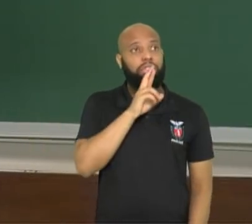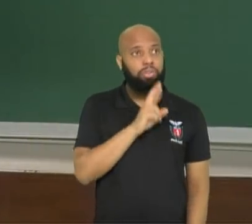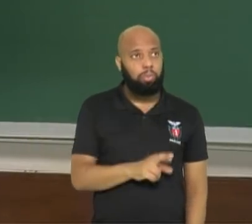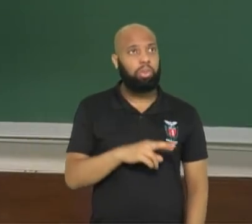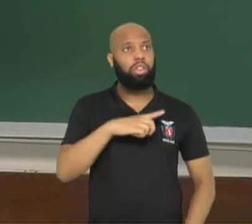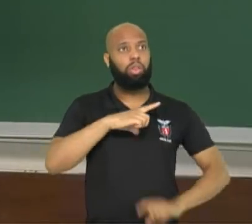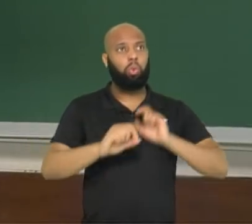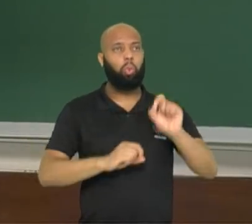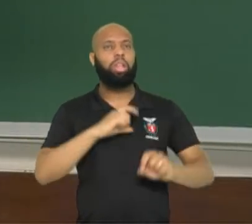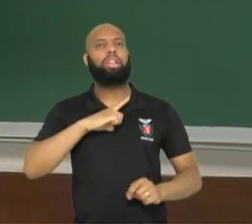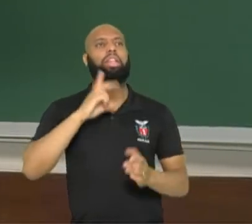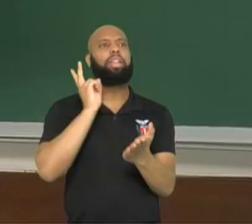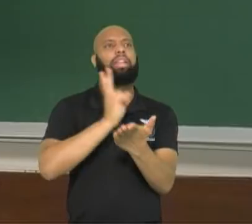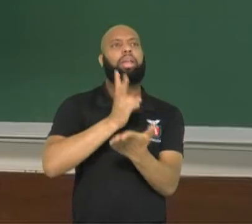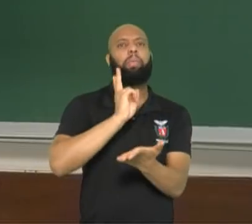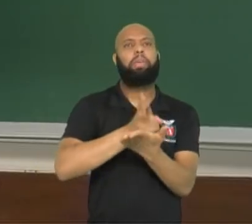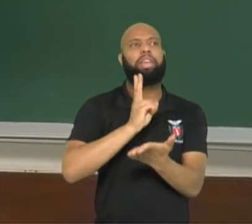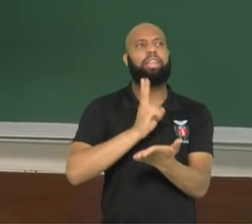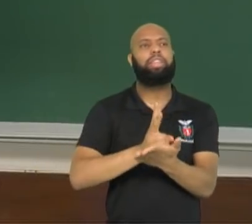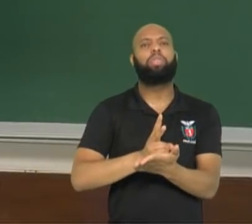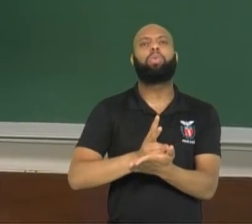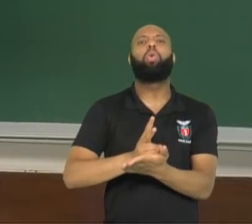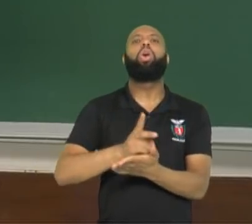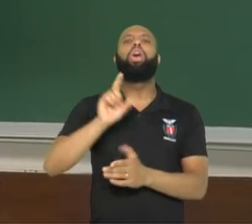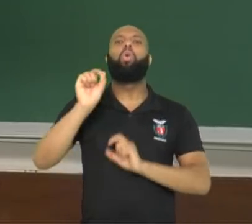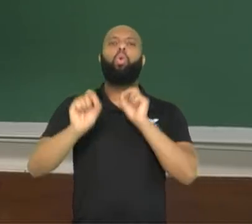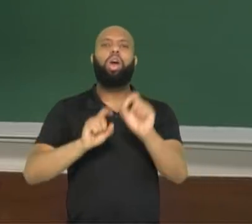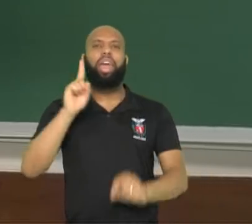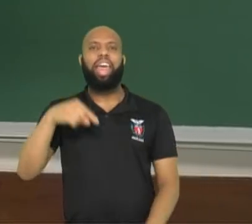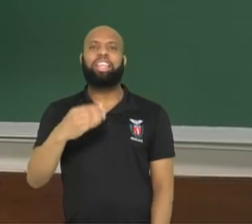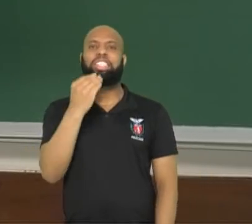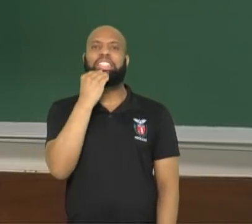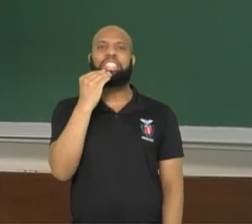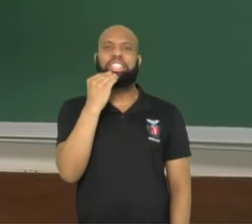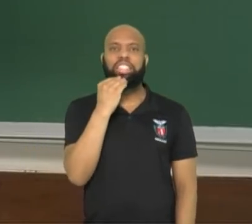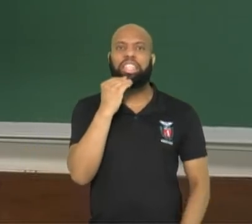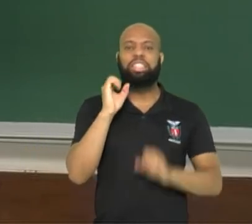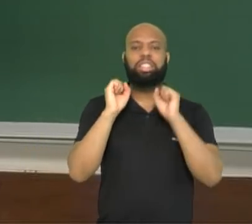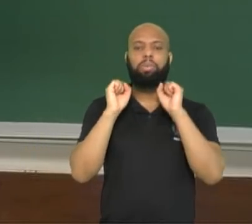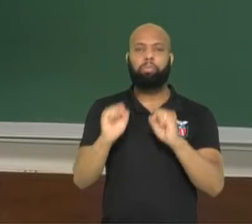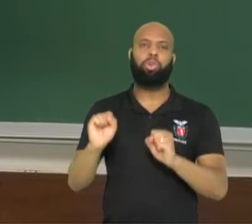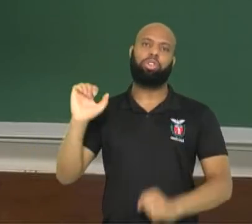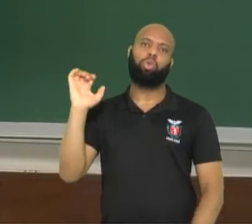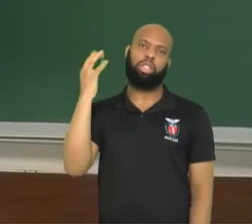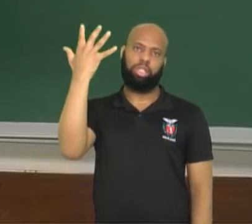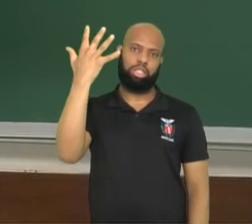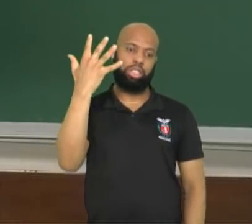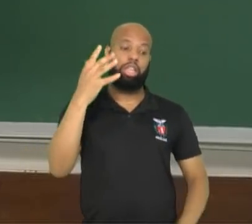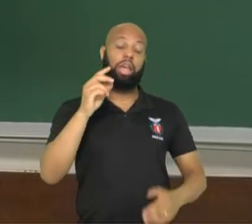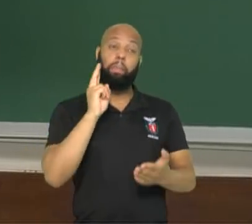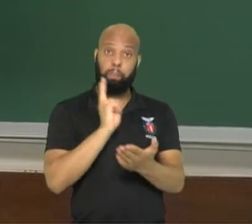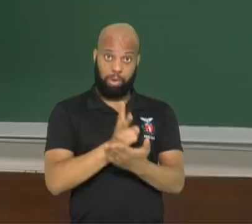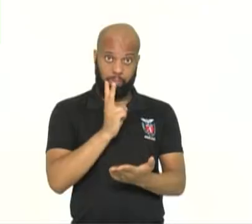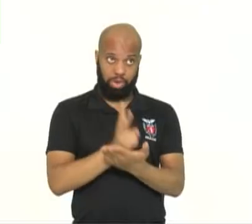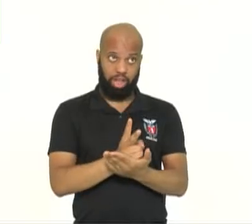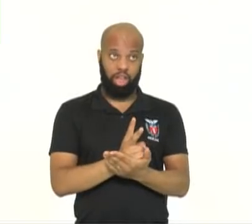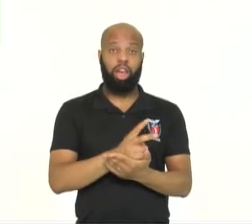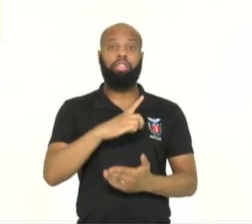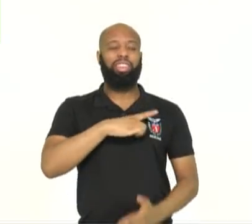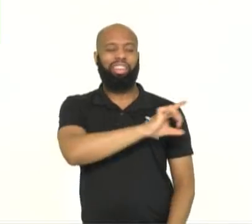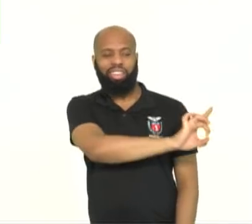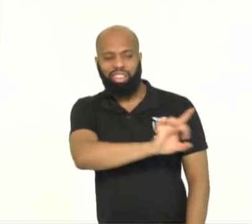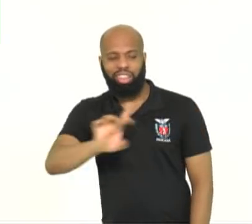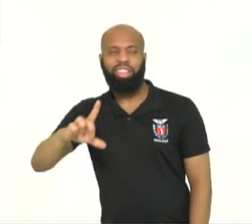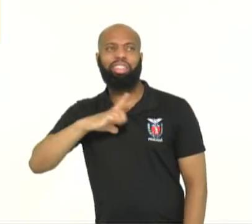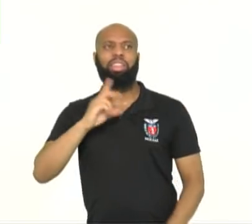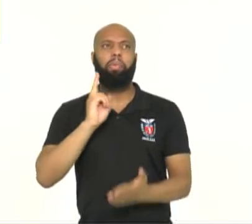eles vão ter a mesma probabilidade de acontecer. A probabilidade sempre é a mesma. Isto é, cada um tem a